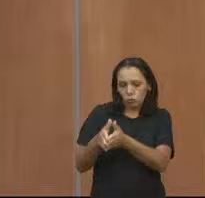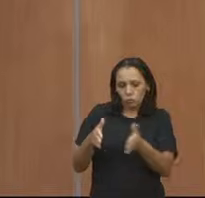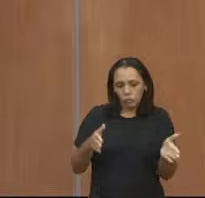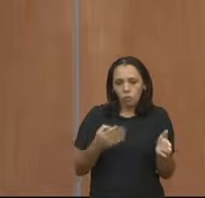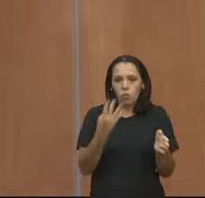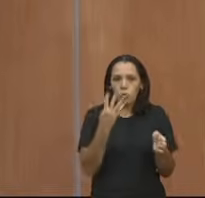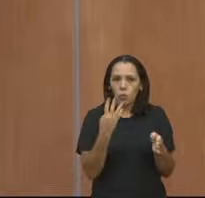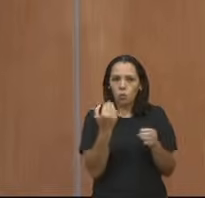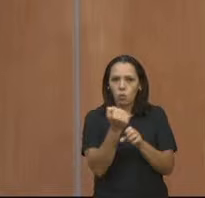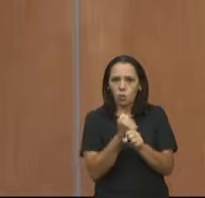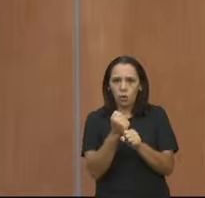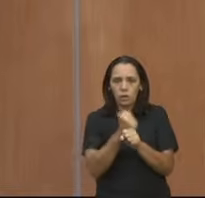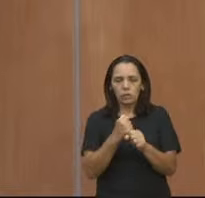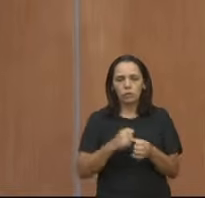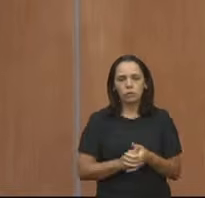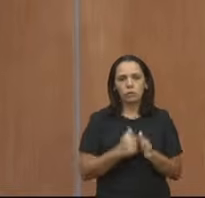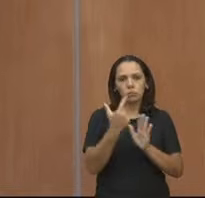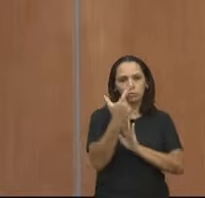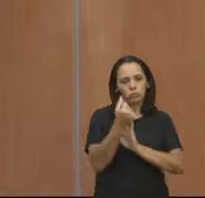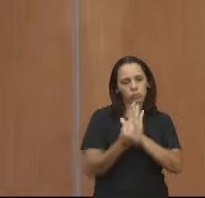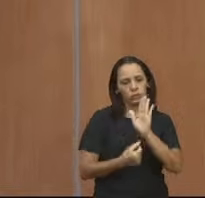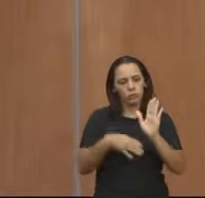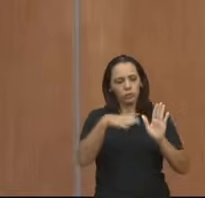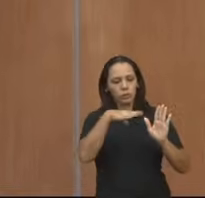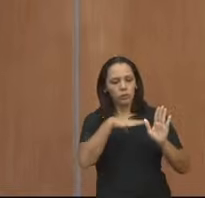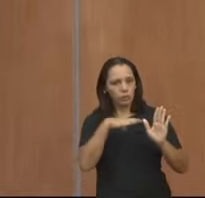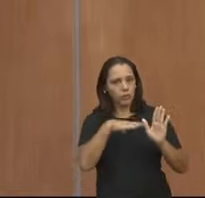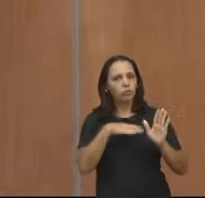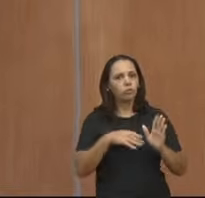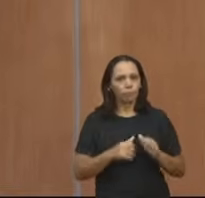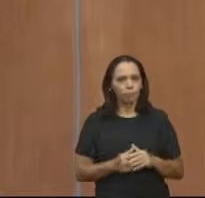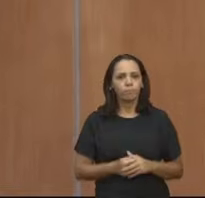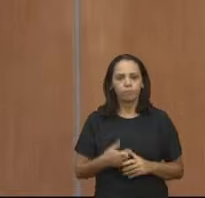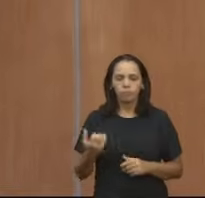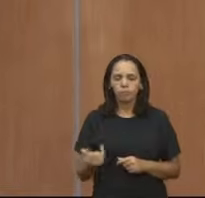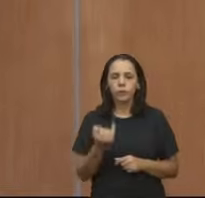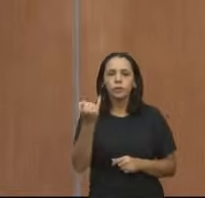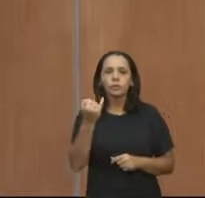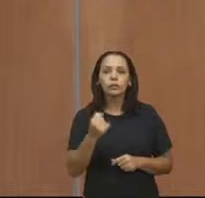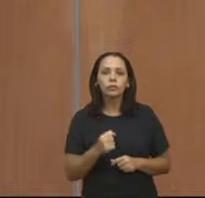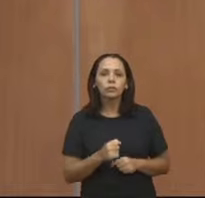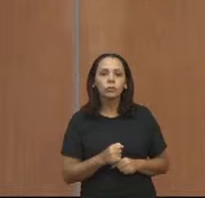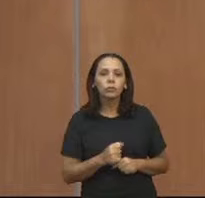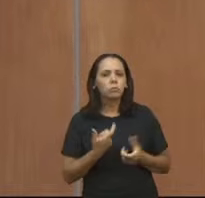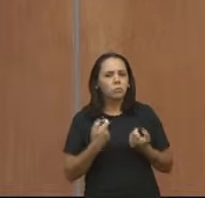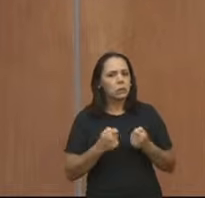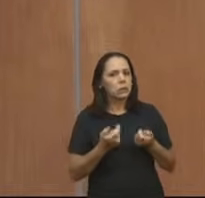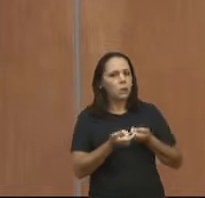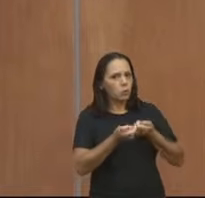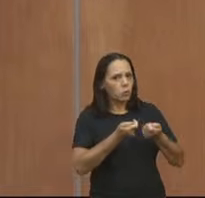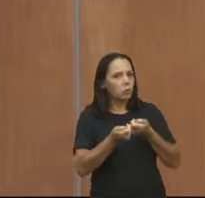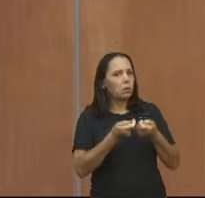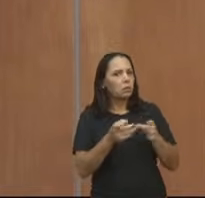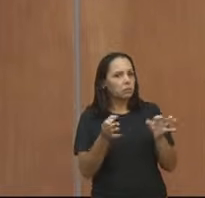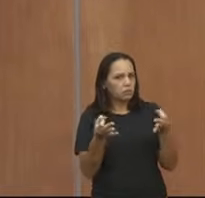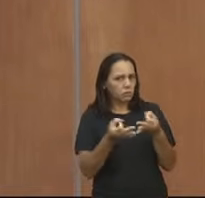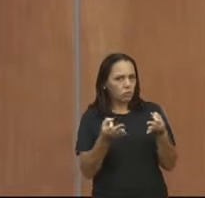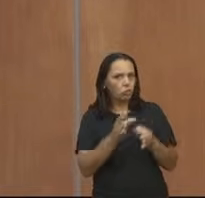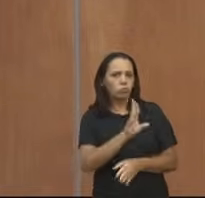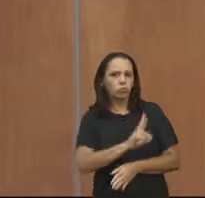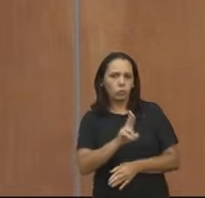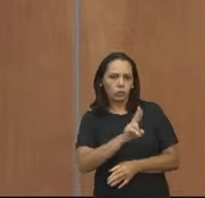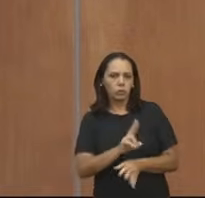tem um orçamento municipal que é muito importante e a gente sabe o quanto que ele tem que ser bem gerenciado, bem